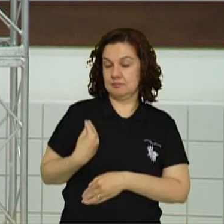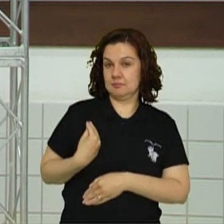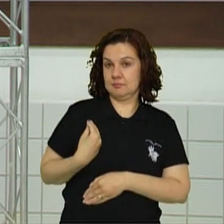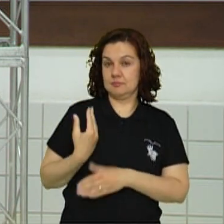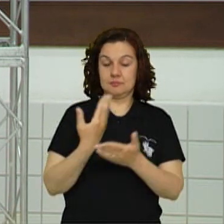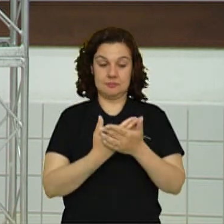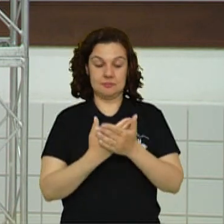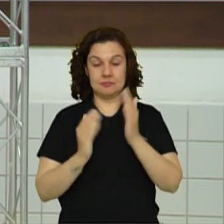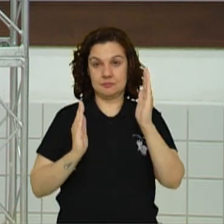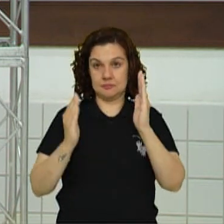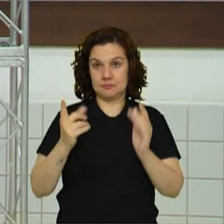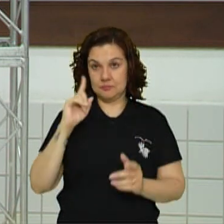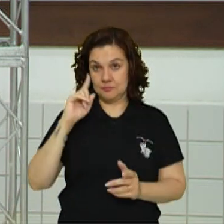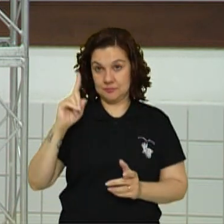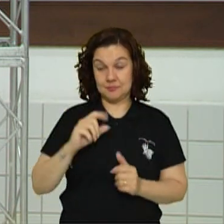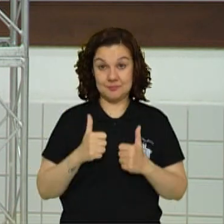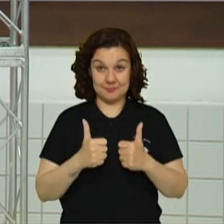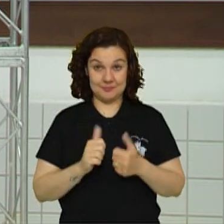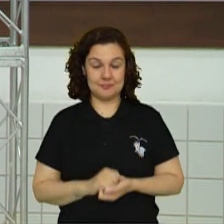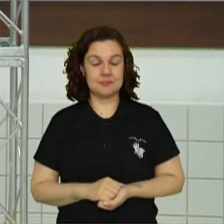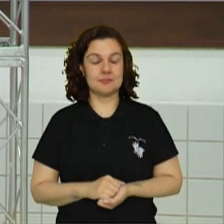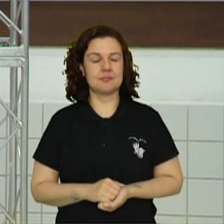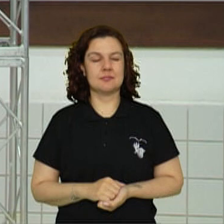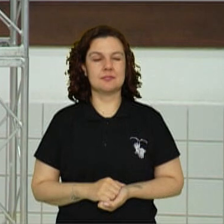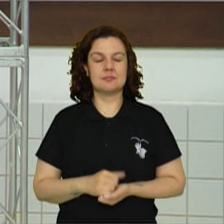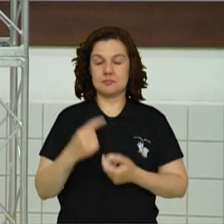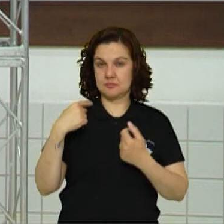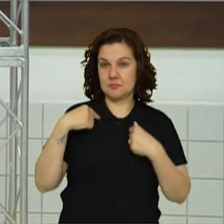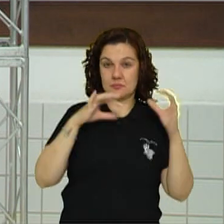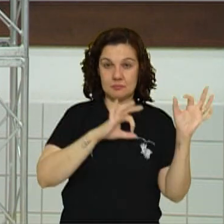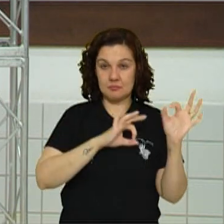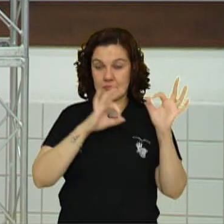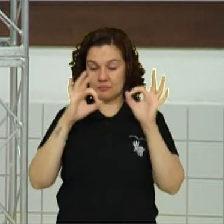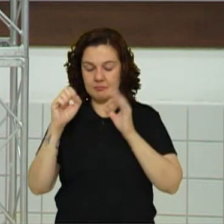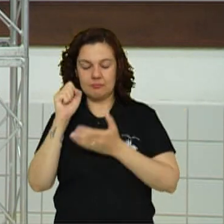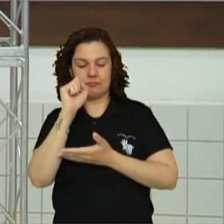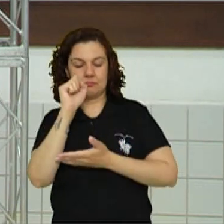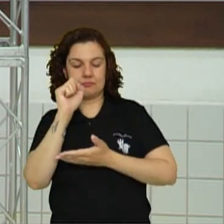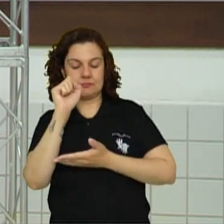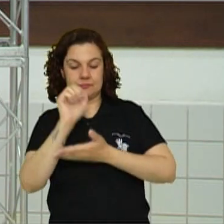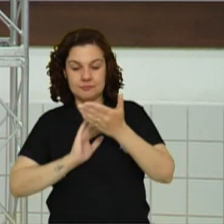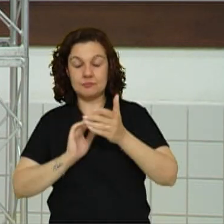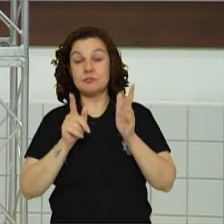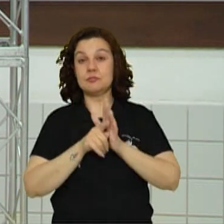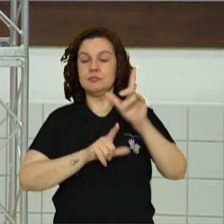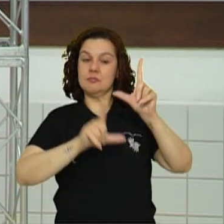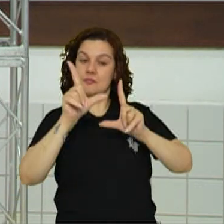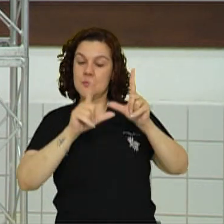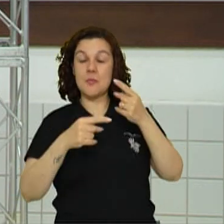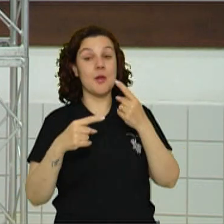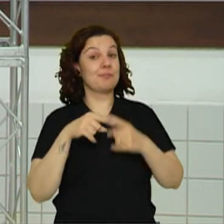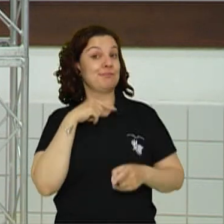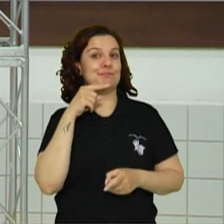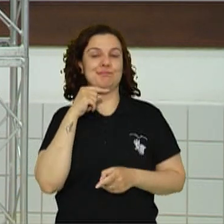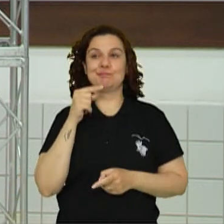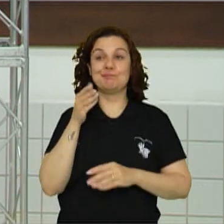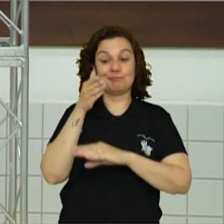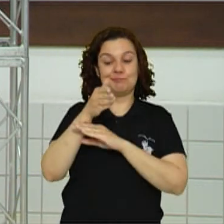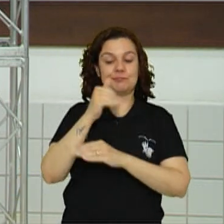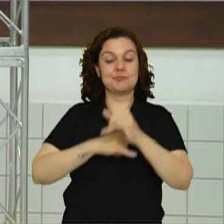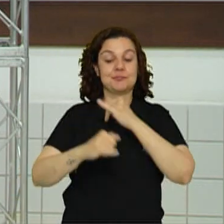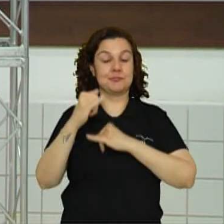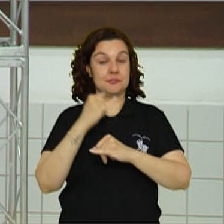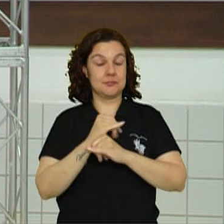para a aula daquele dia, tá bom? Estou acompanhando as atividades só pela TV, professora, eu não tenho acesso ao Classroom, não tenho